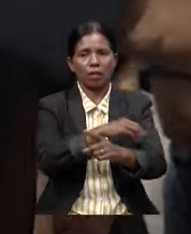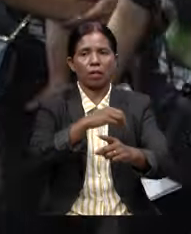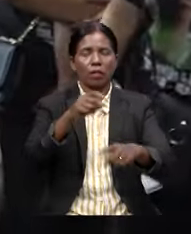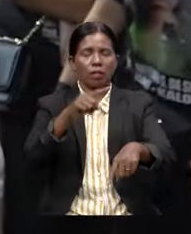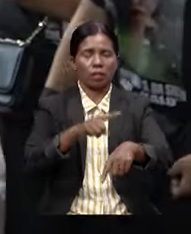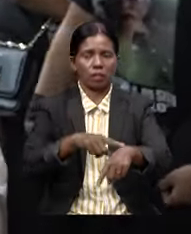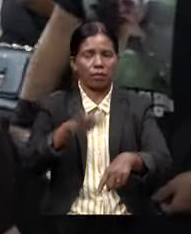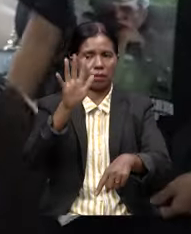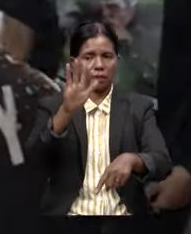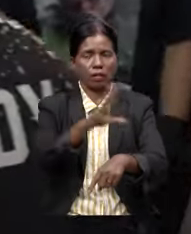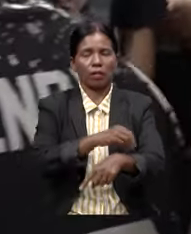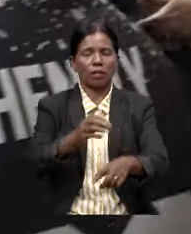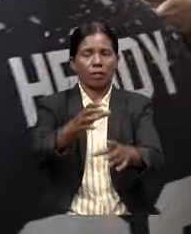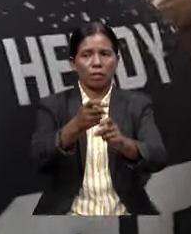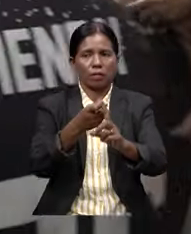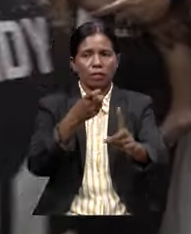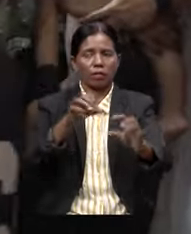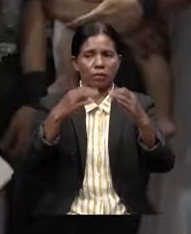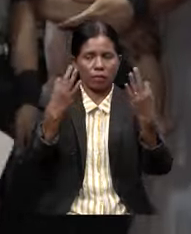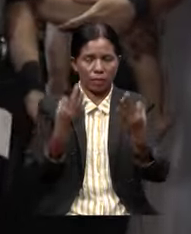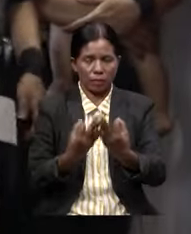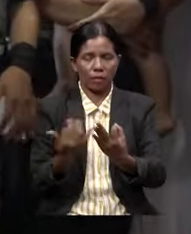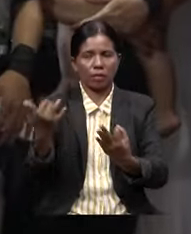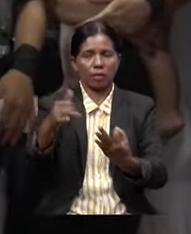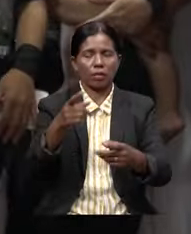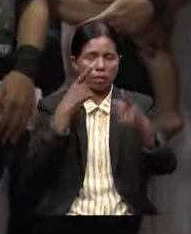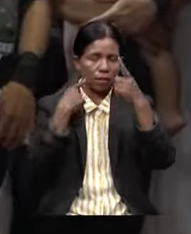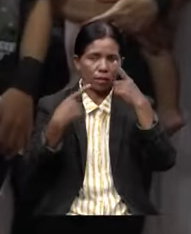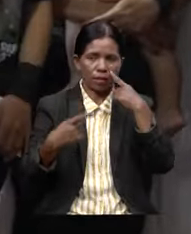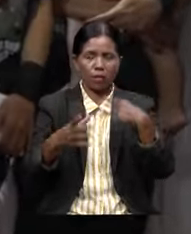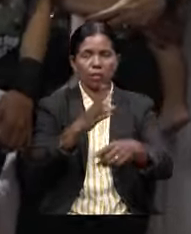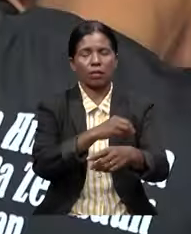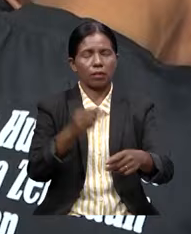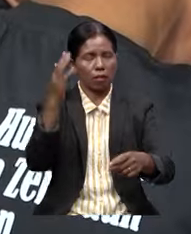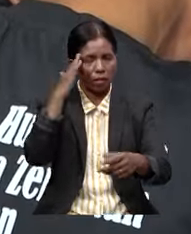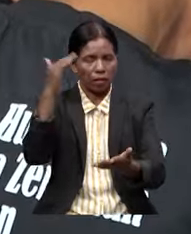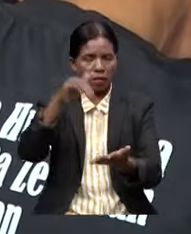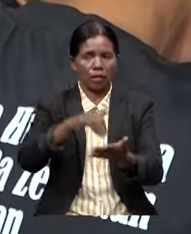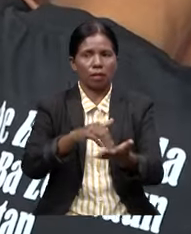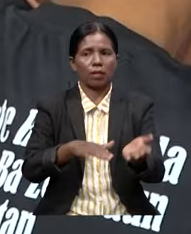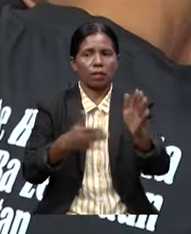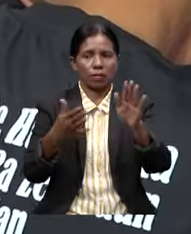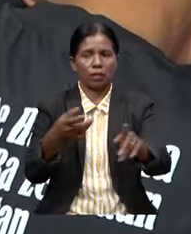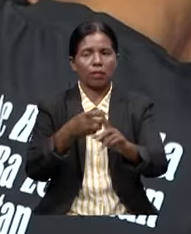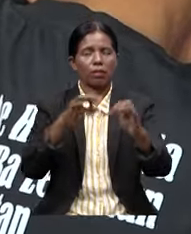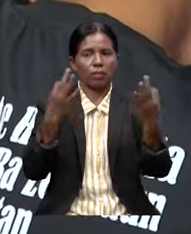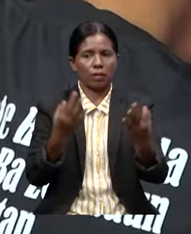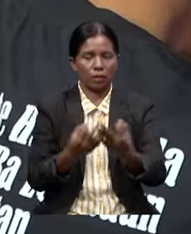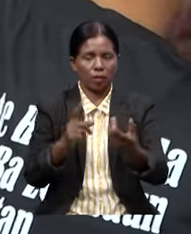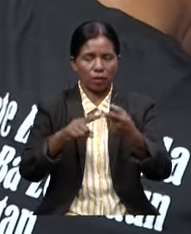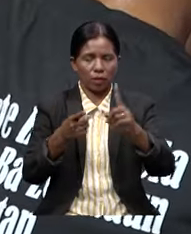a Tuku Limaliu, no cimo direta, a sua família Matebian, o Tanis no Lelir, onde a Henrique saudoso neve Husikona família, colega no